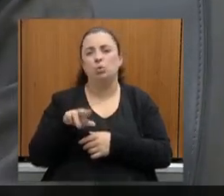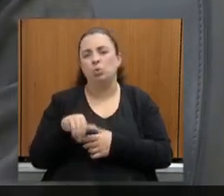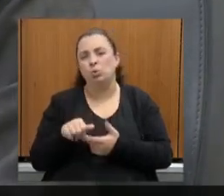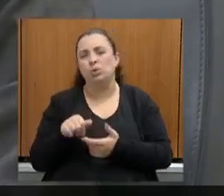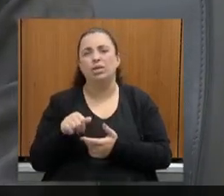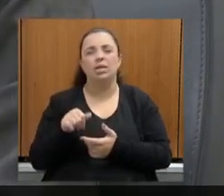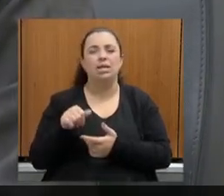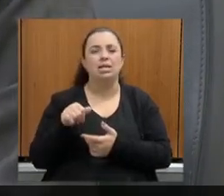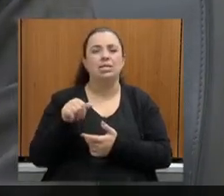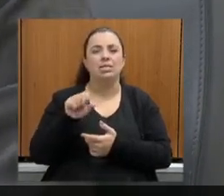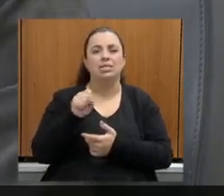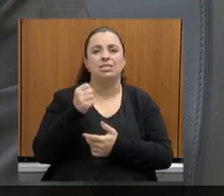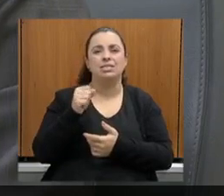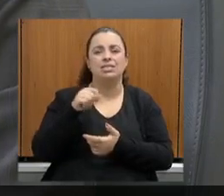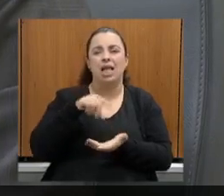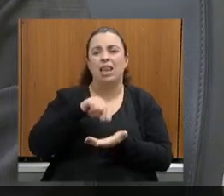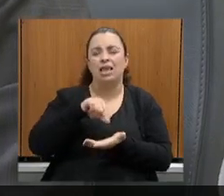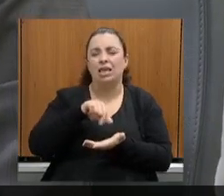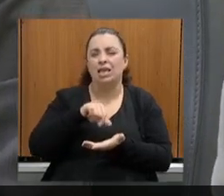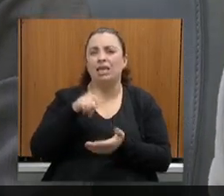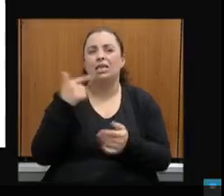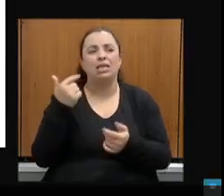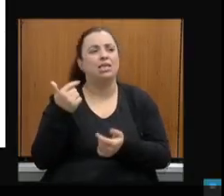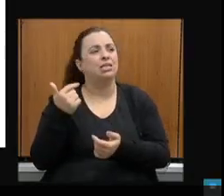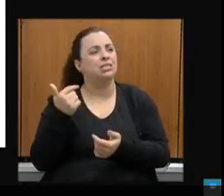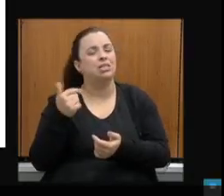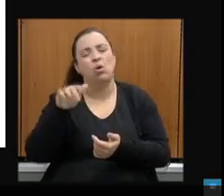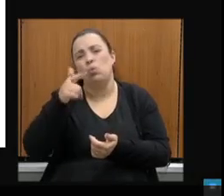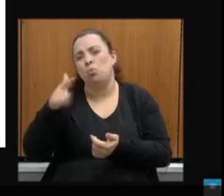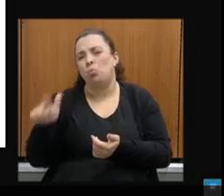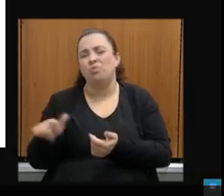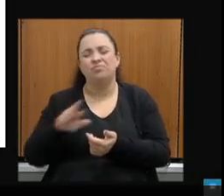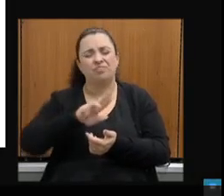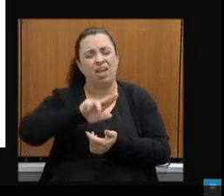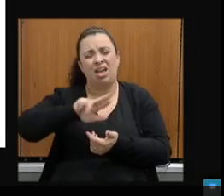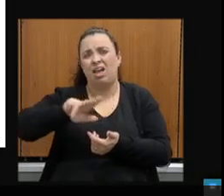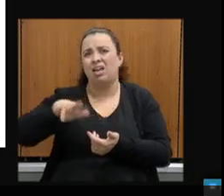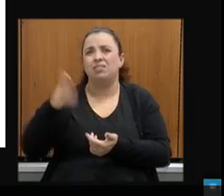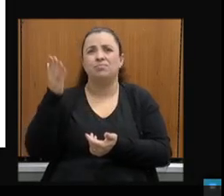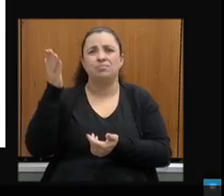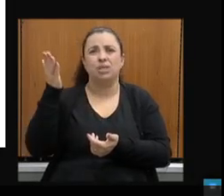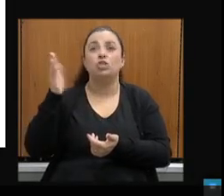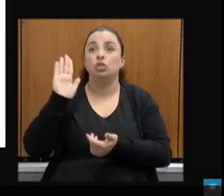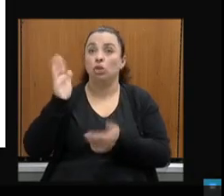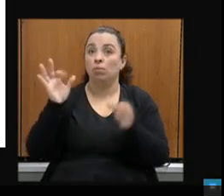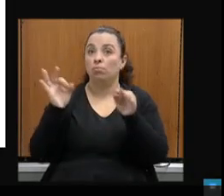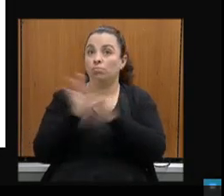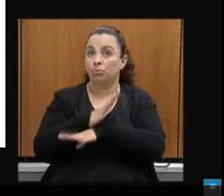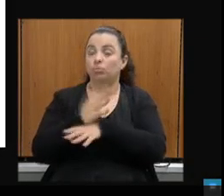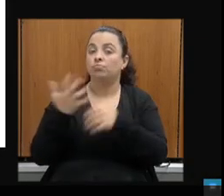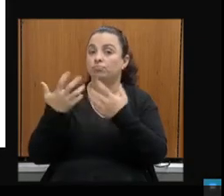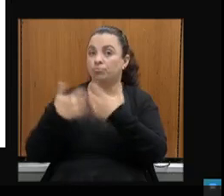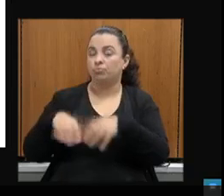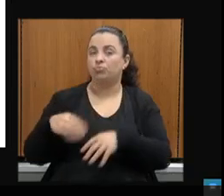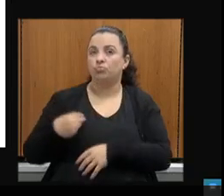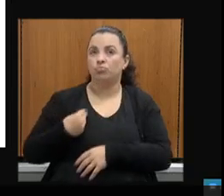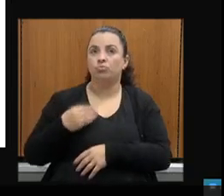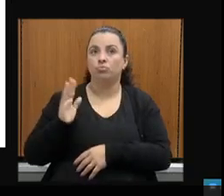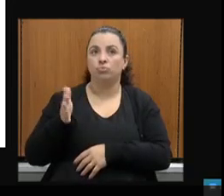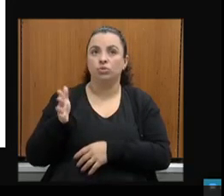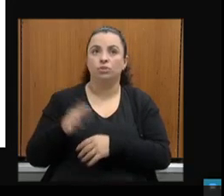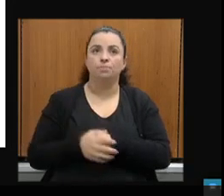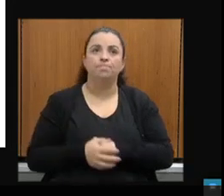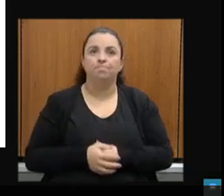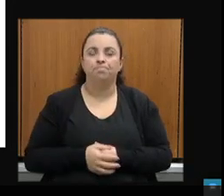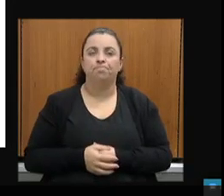São Bento Viçosa Sete Lagoas Serra do Salitre em São Joaquim das Bicas toda obras entregues e esse aqui